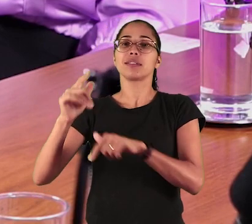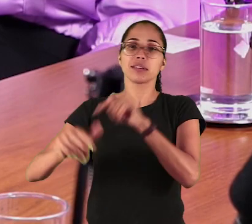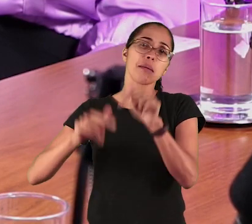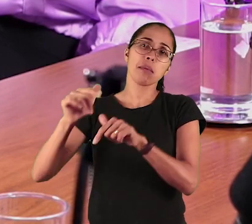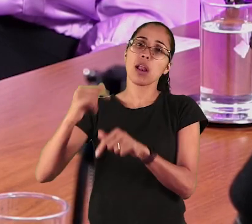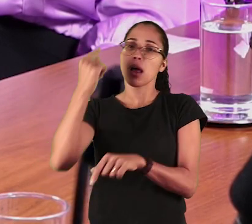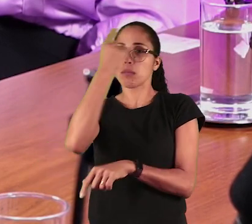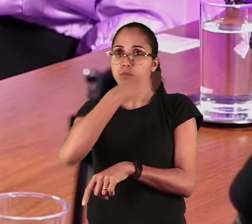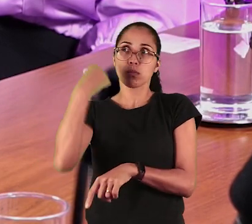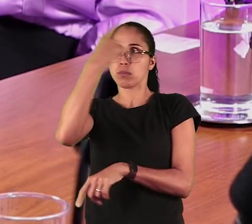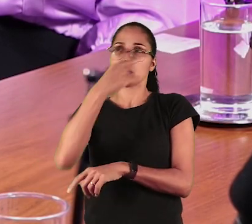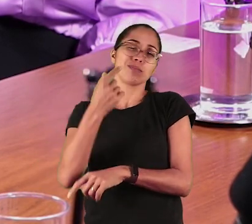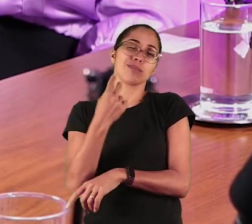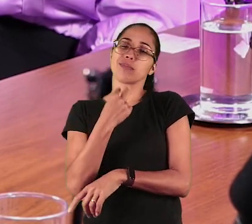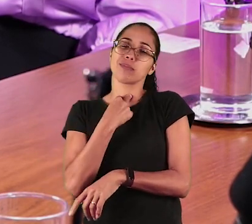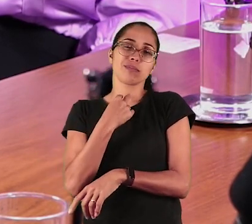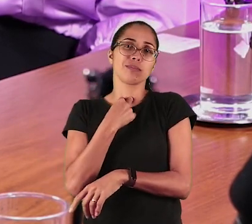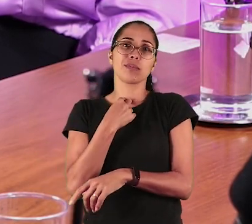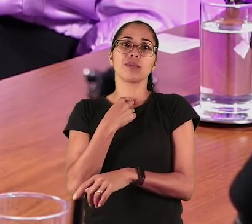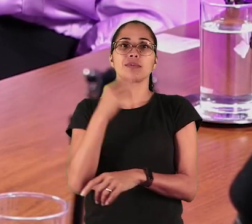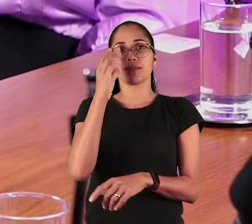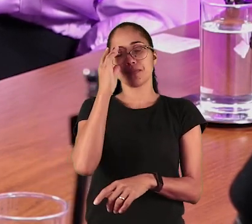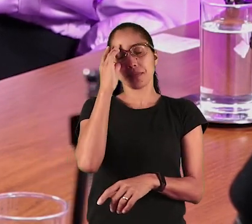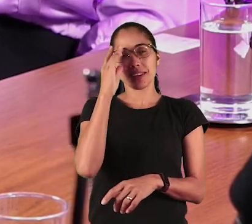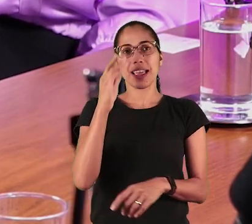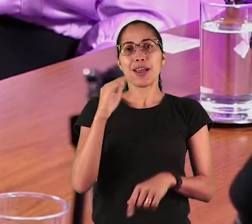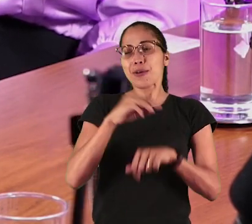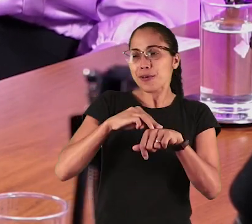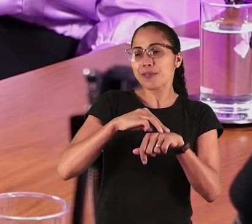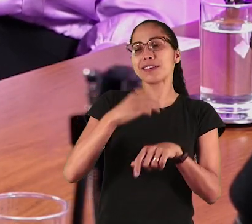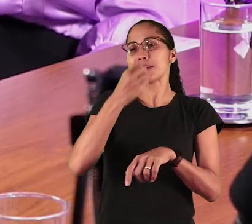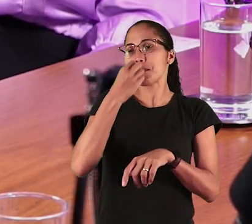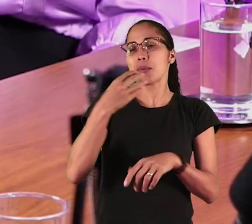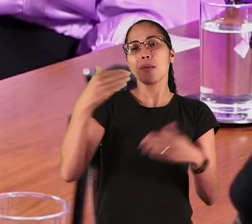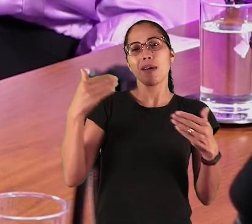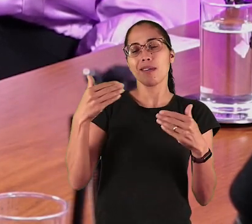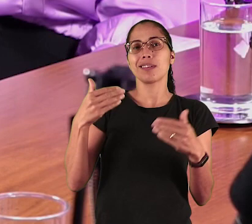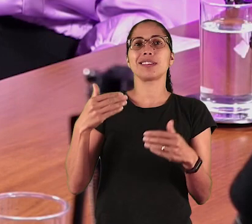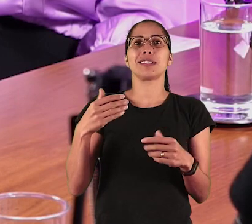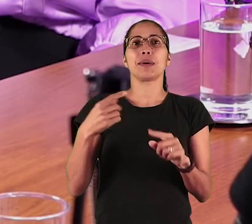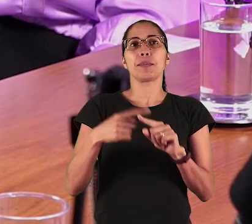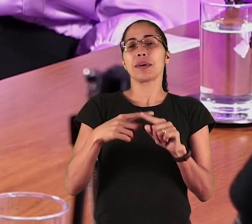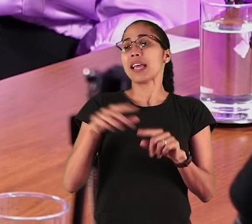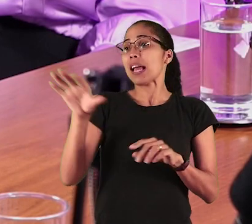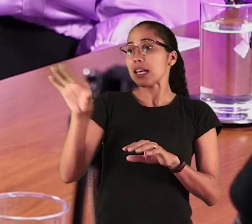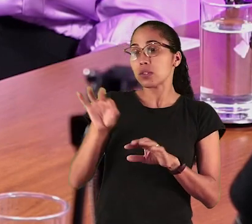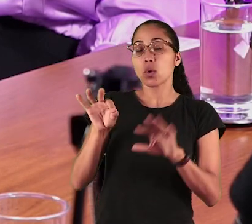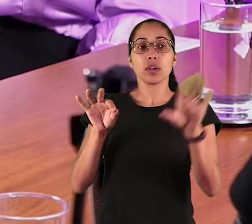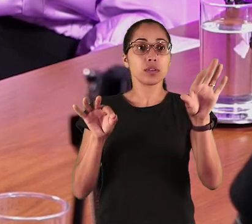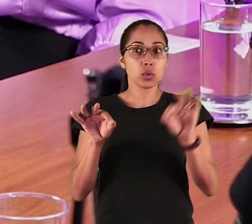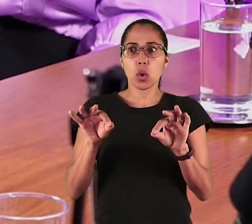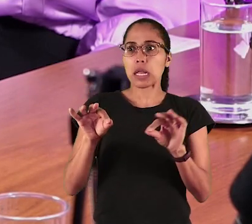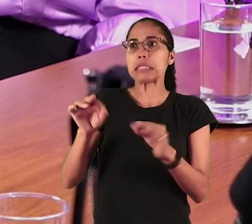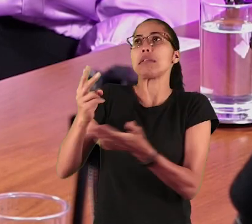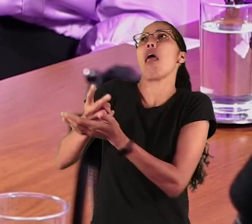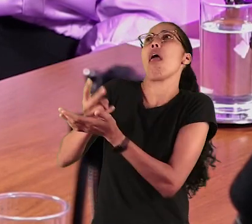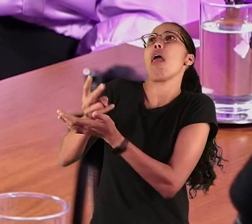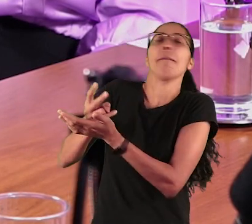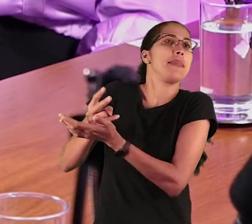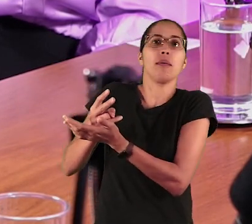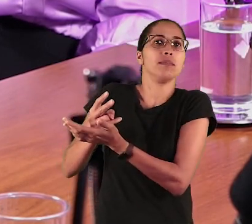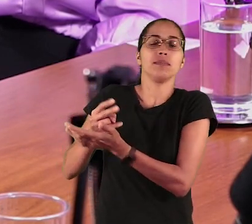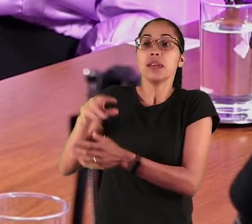deixar que a gente já estourou todo tempo que possível mas a conversa tá muito boa é que as nossas escolhas não são definitivas